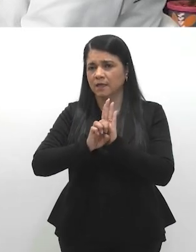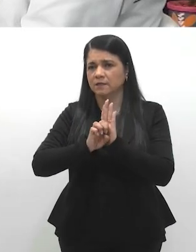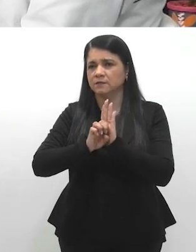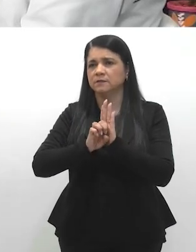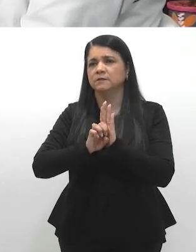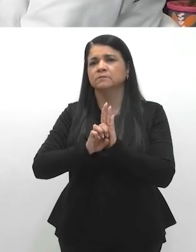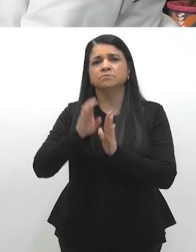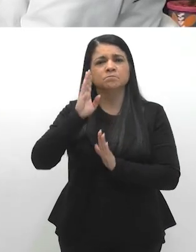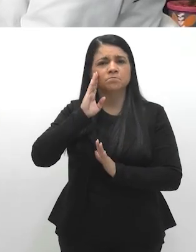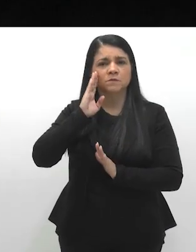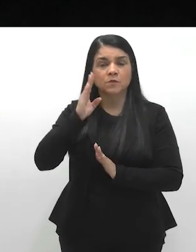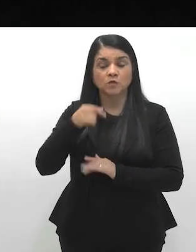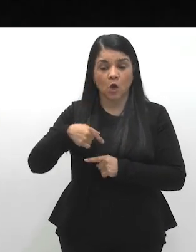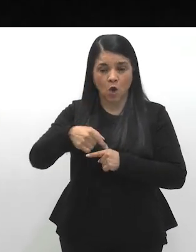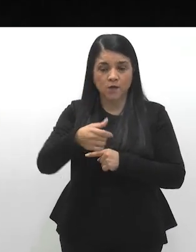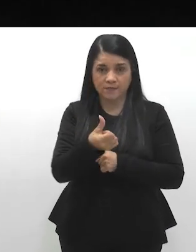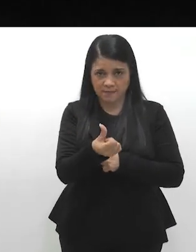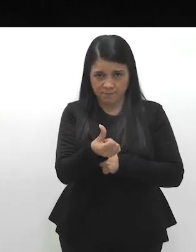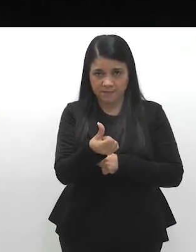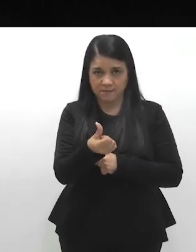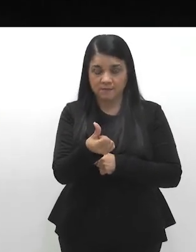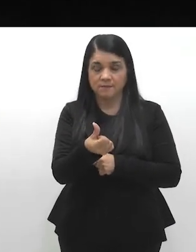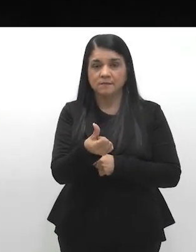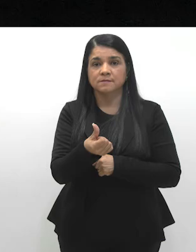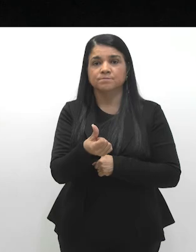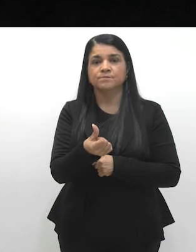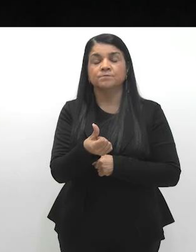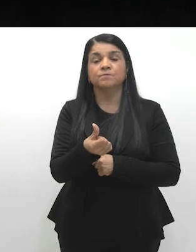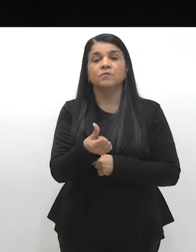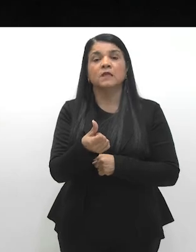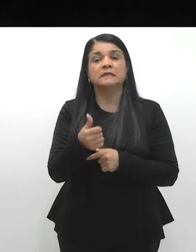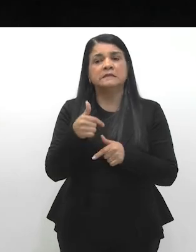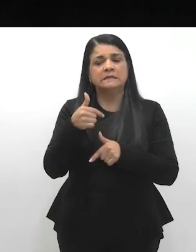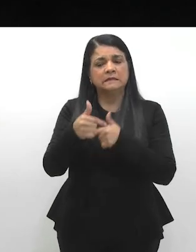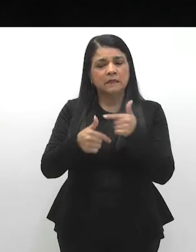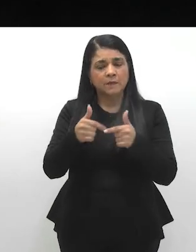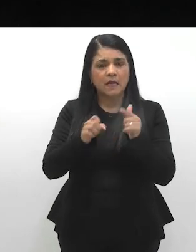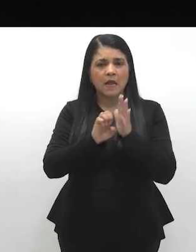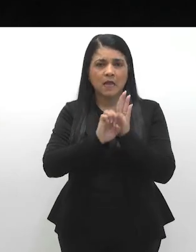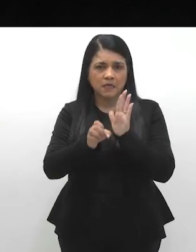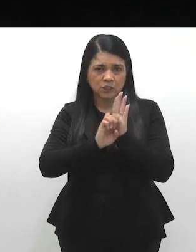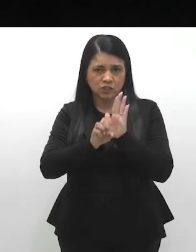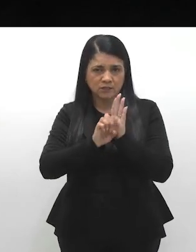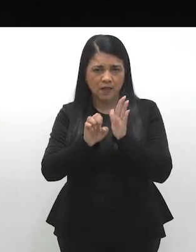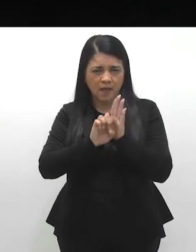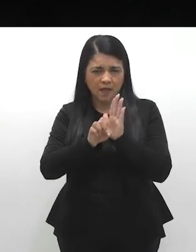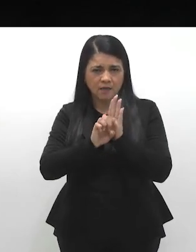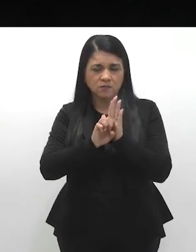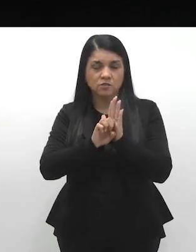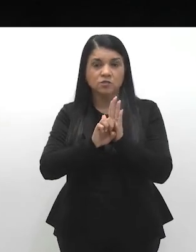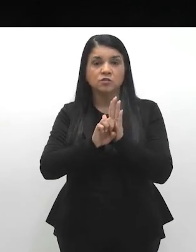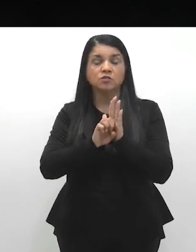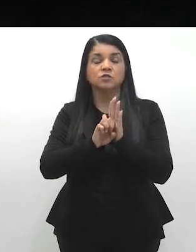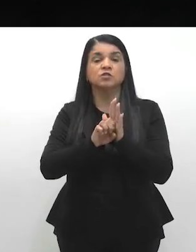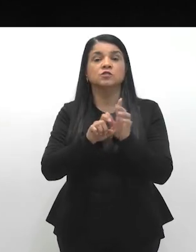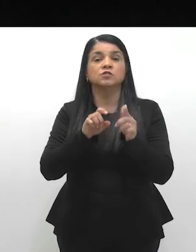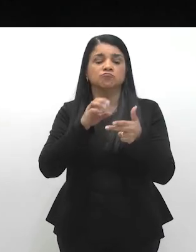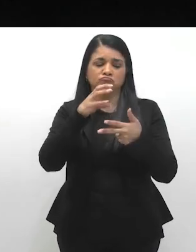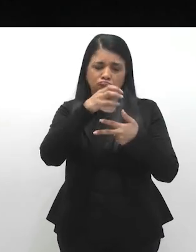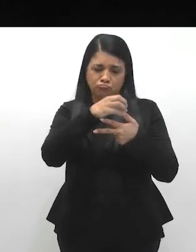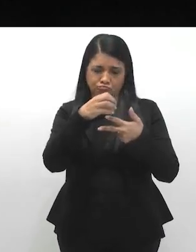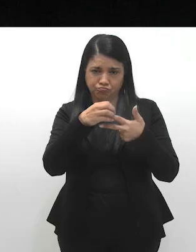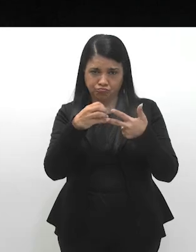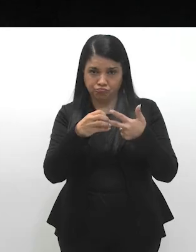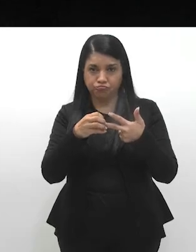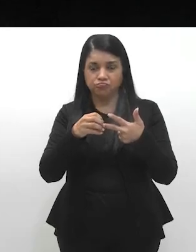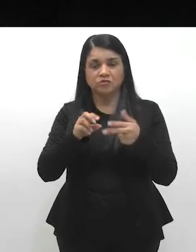também editais fora do Enem, principalmente para o segundo período letivo. E a ideia é que a gente comece a trabalhar alguns editais com resultado do